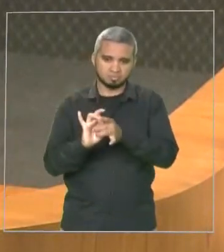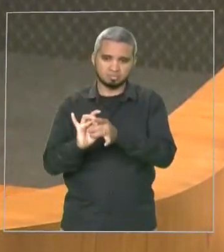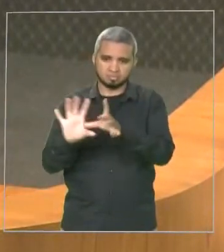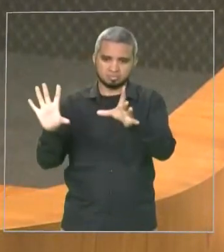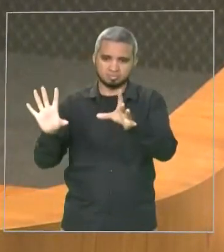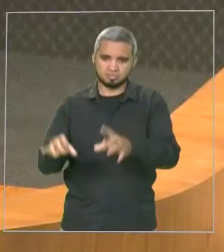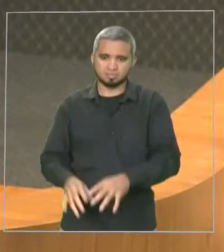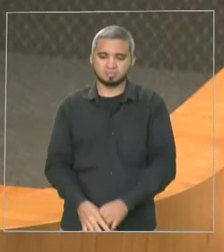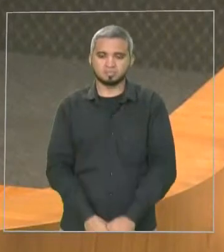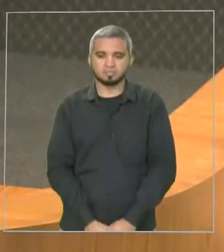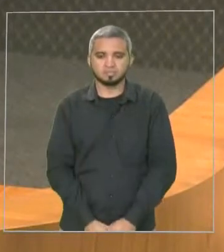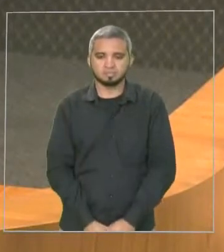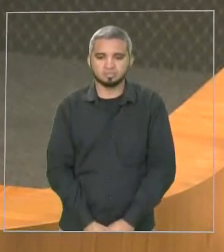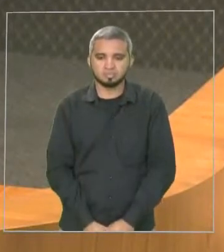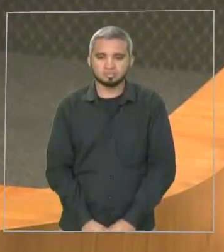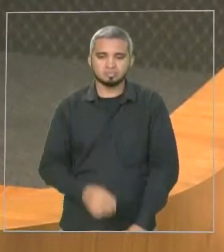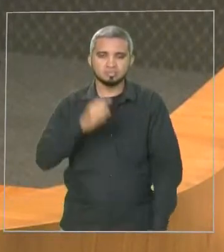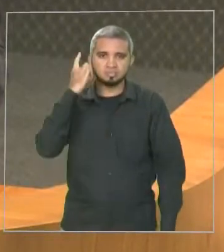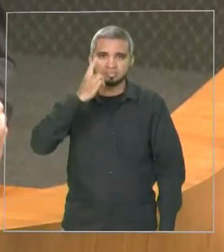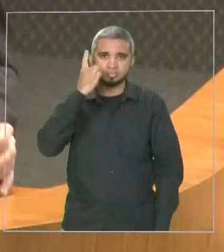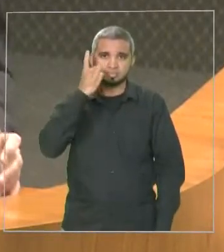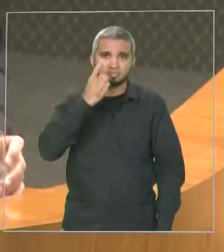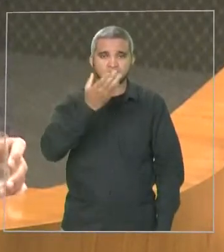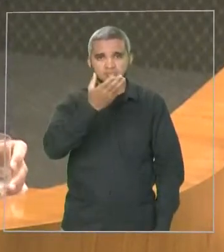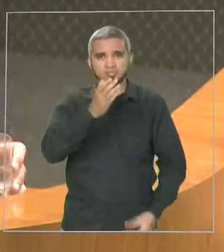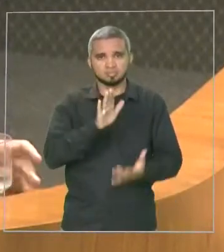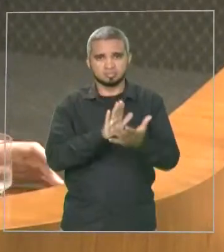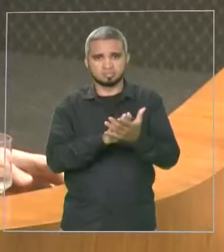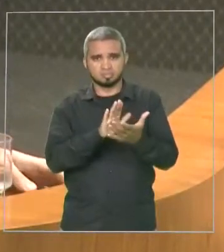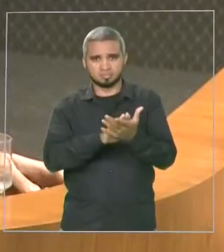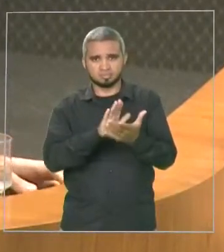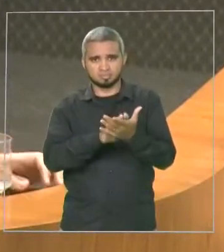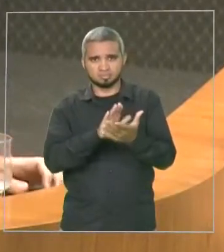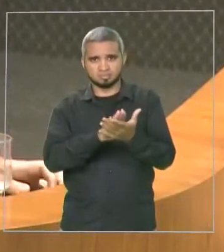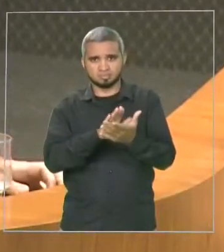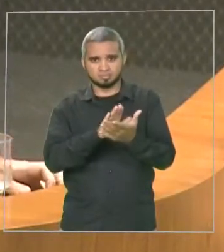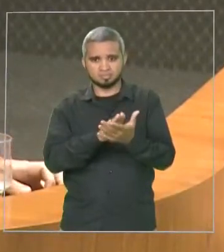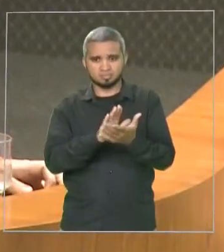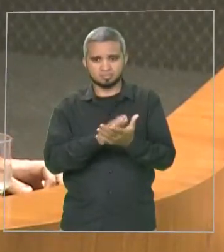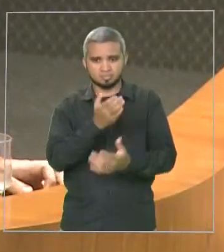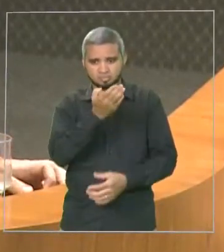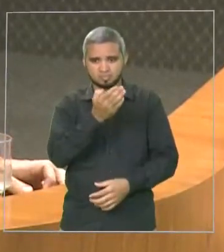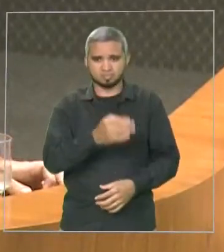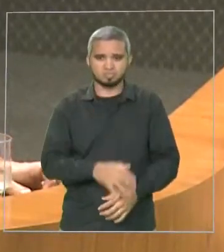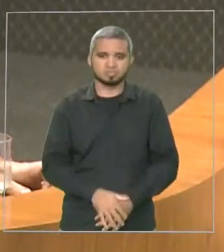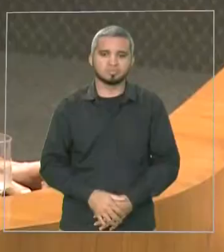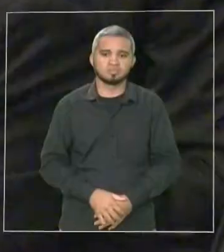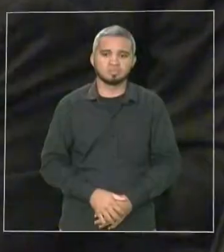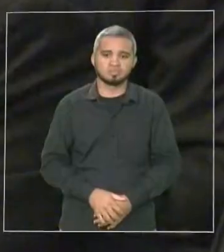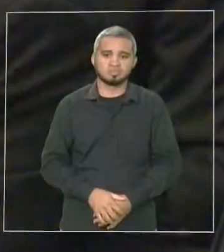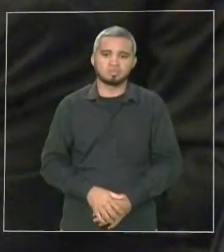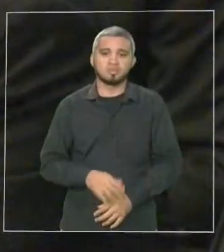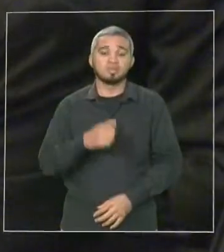Deputado, parabenizar Vossa Excelência pela colocação dos últimos